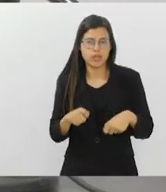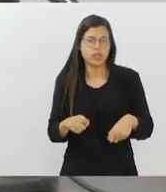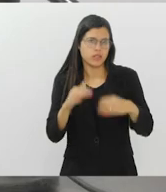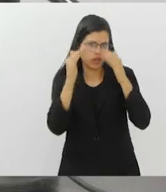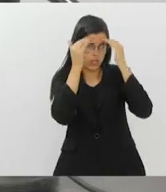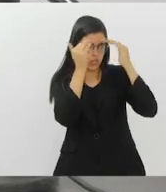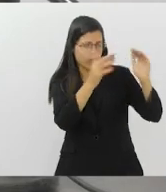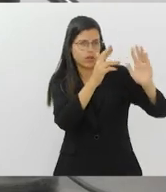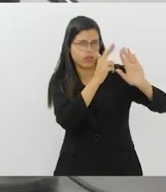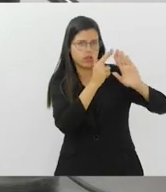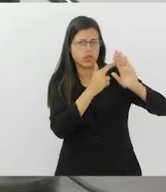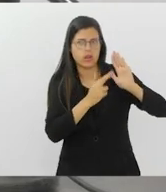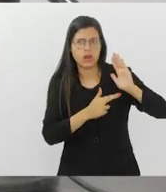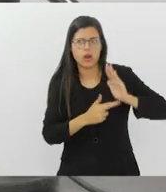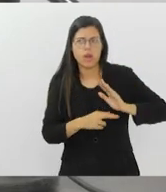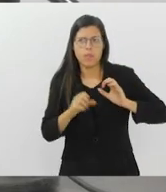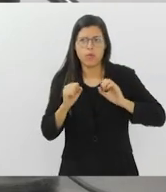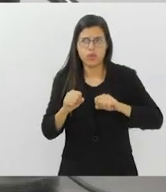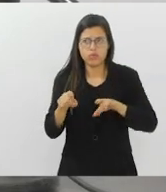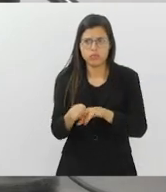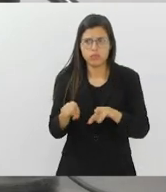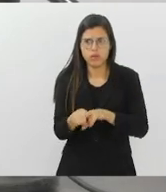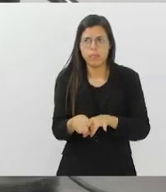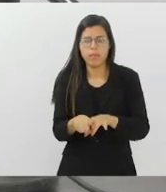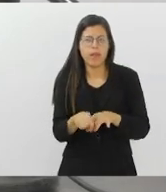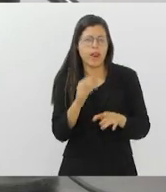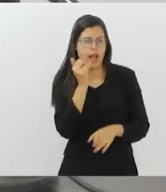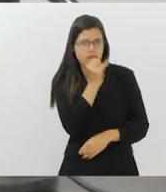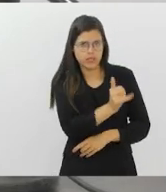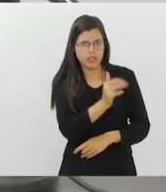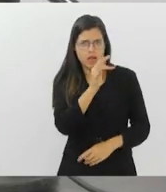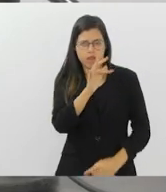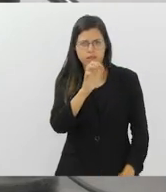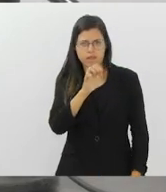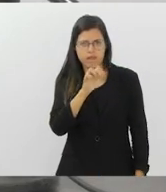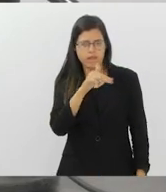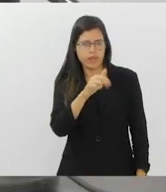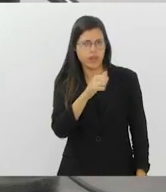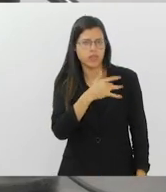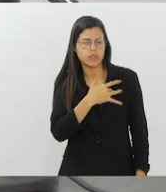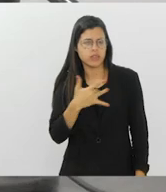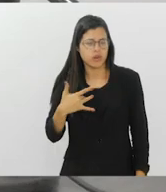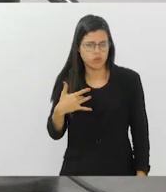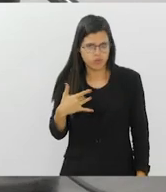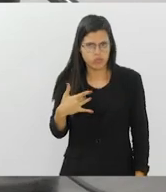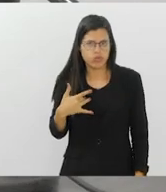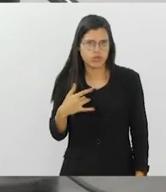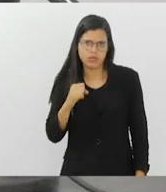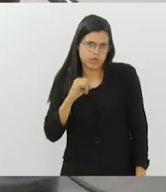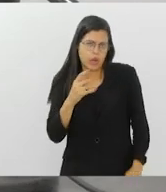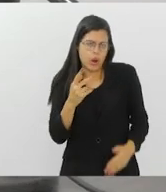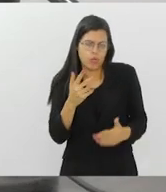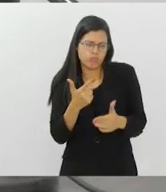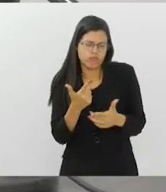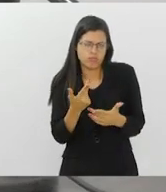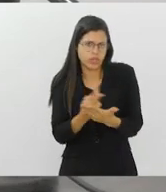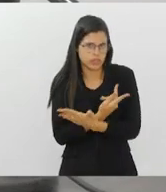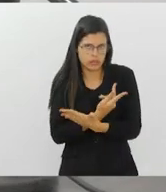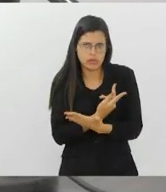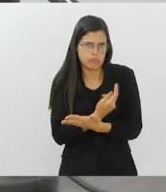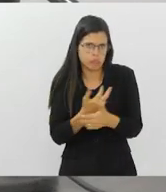disposições, podendo inclusive notificar a Fena Saúde eventuais violações de qualquer tipo de conhecimento. Para conhecimento